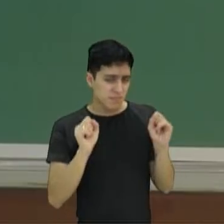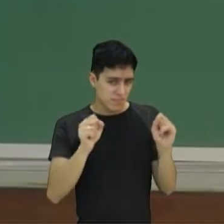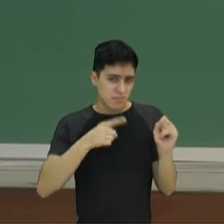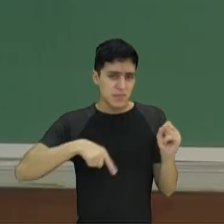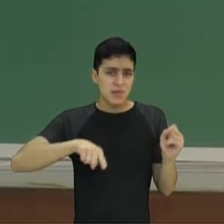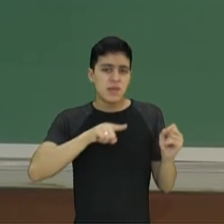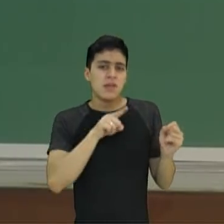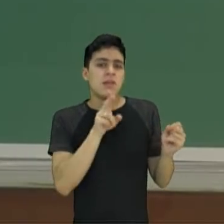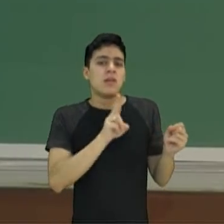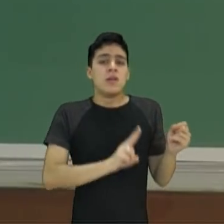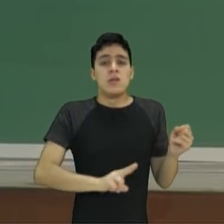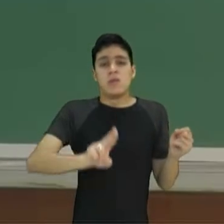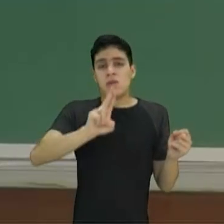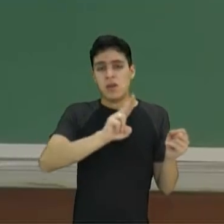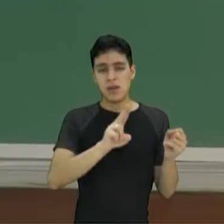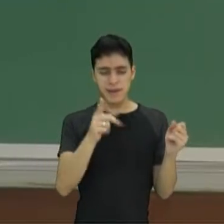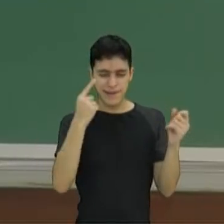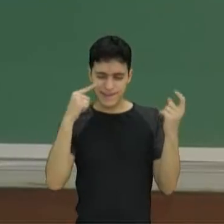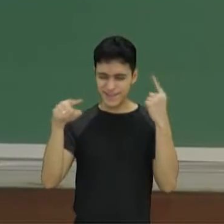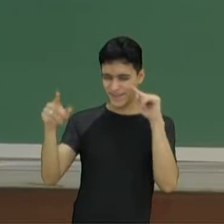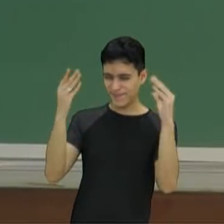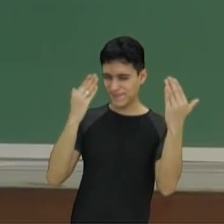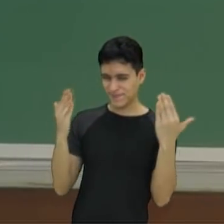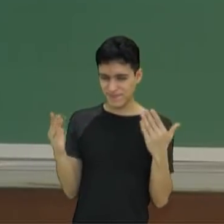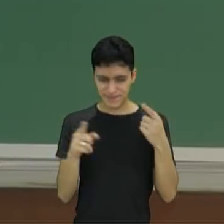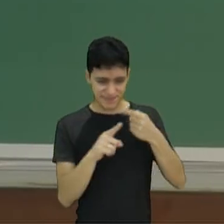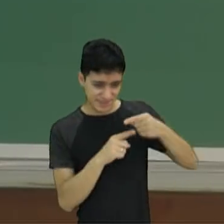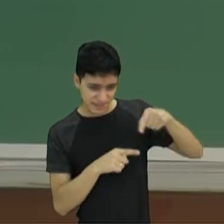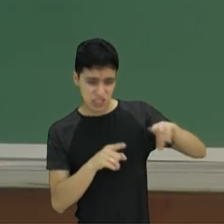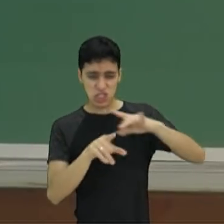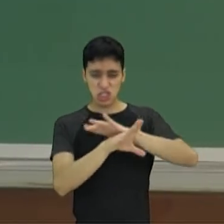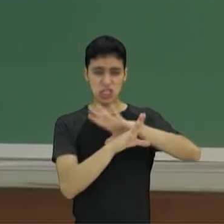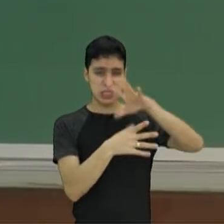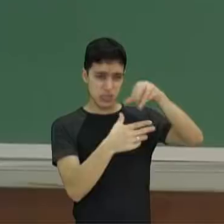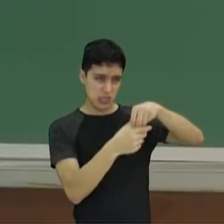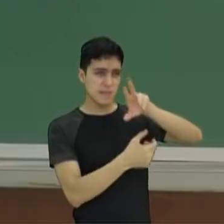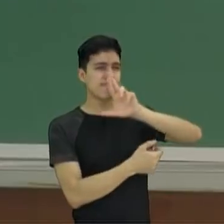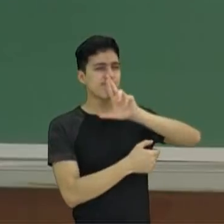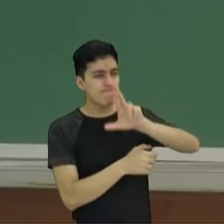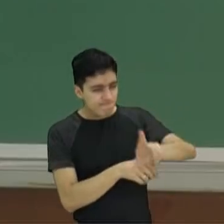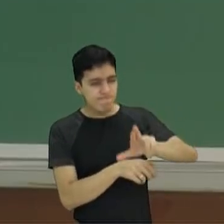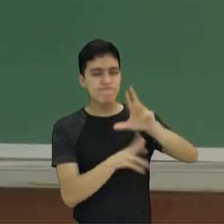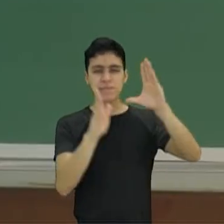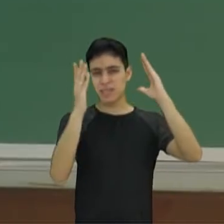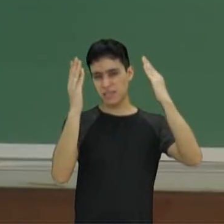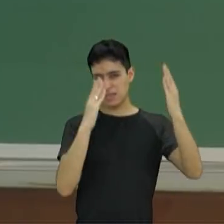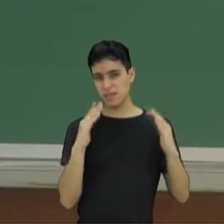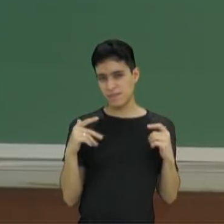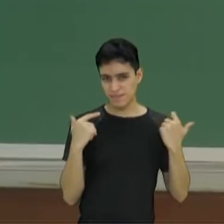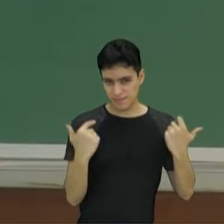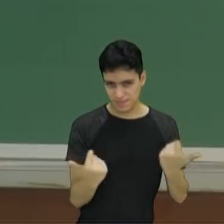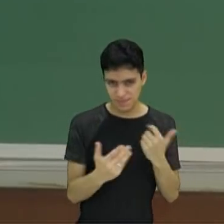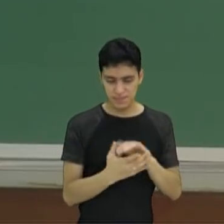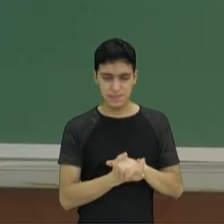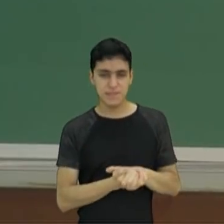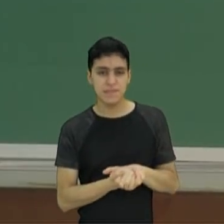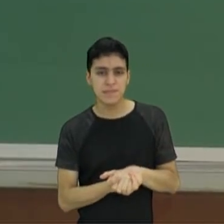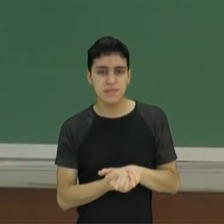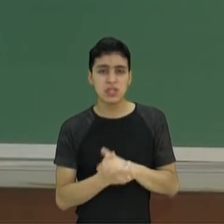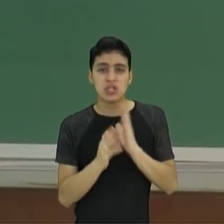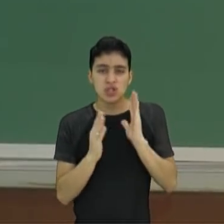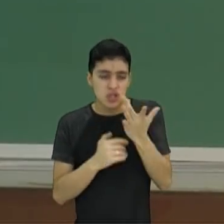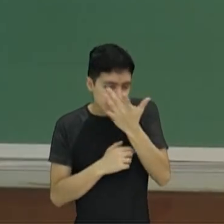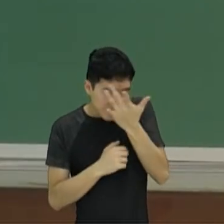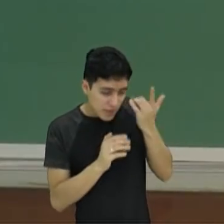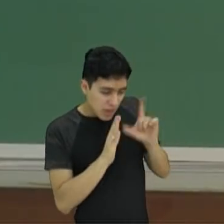podemos utilizar para fazer essa conferência, porque já tem o resultado já de uma análise, né? Alguém já se